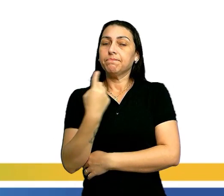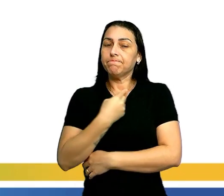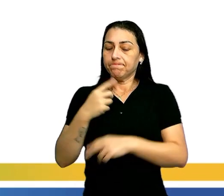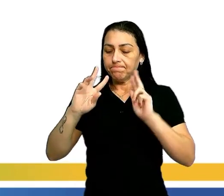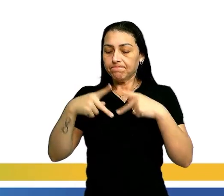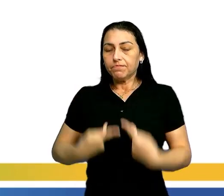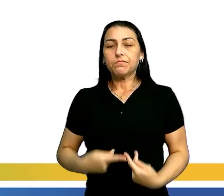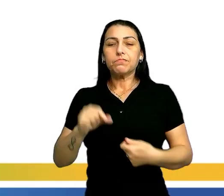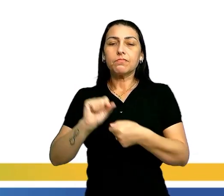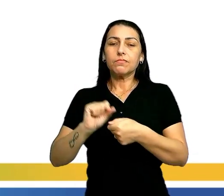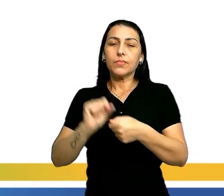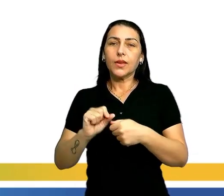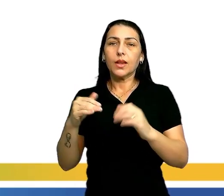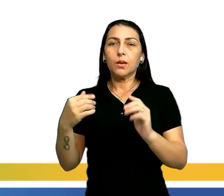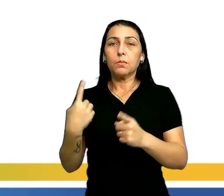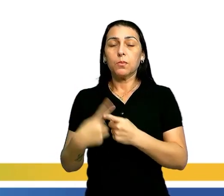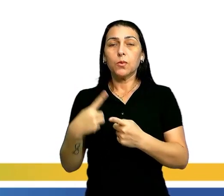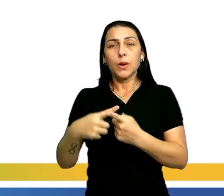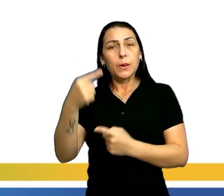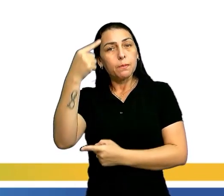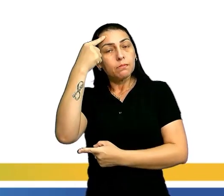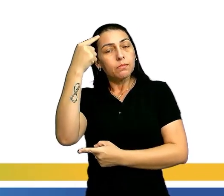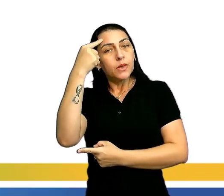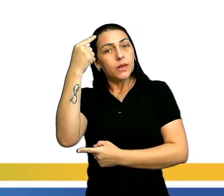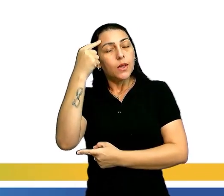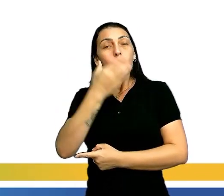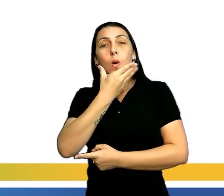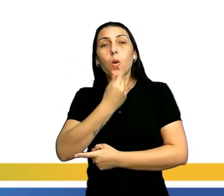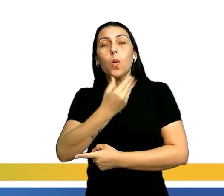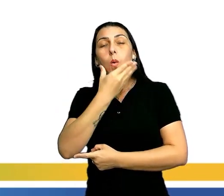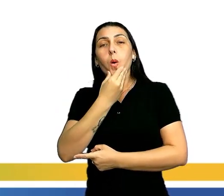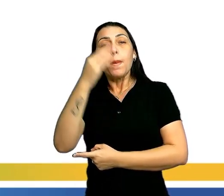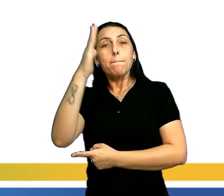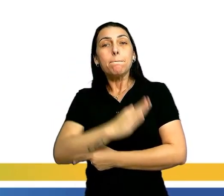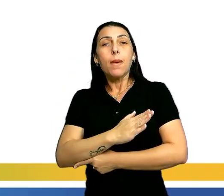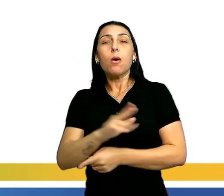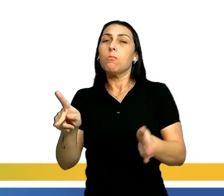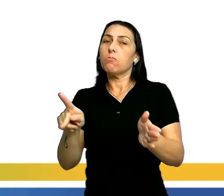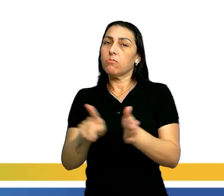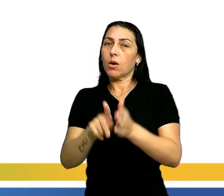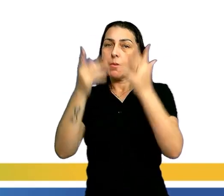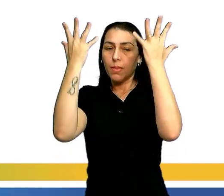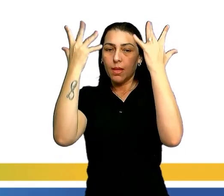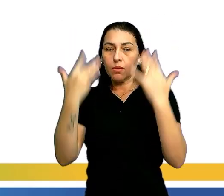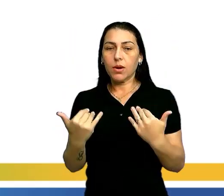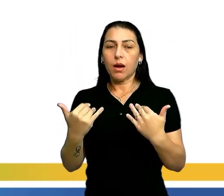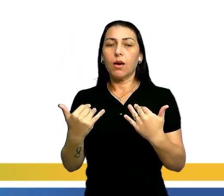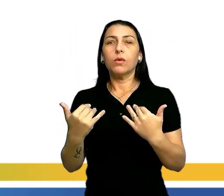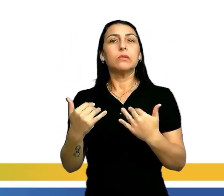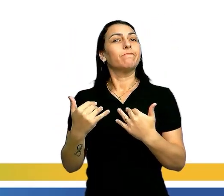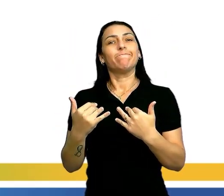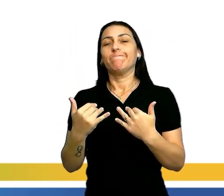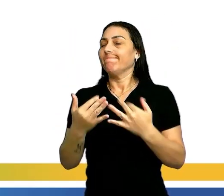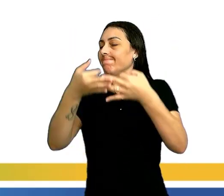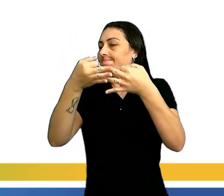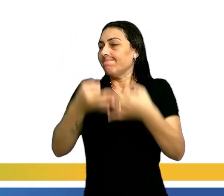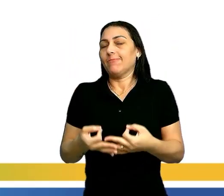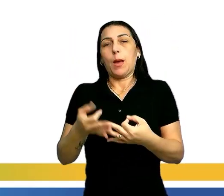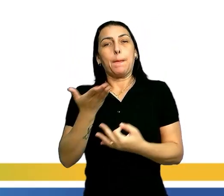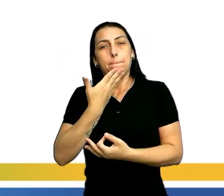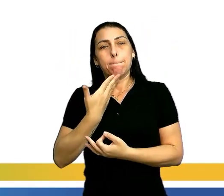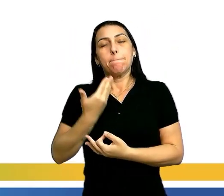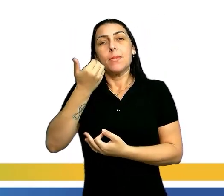humanidade faça isso, até porque segundo o pensamento dele o homem é mau por natureza, não deve estar correto, não deve ser a